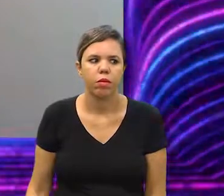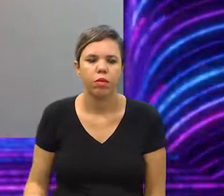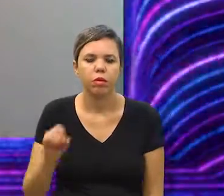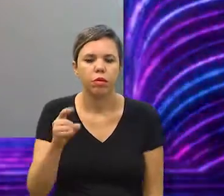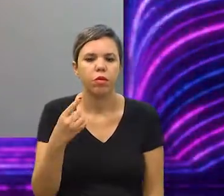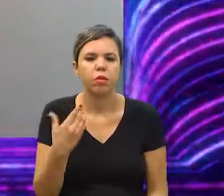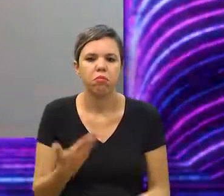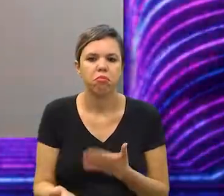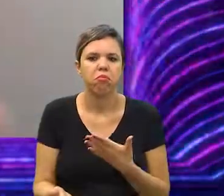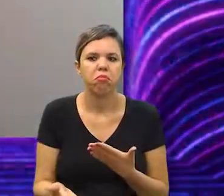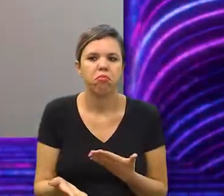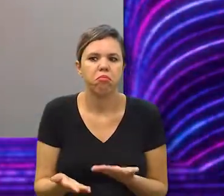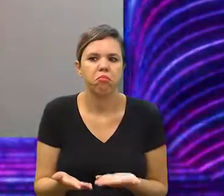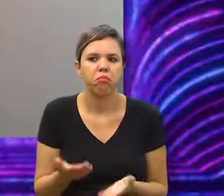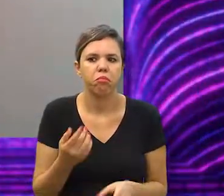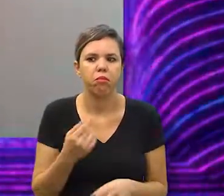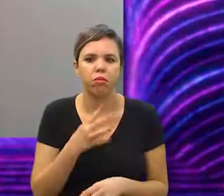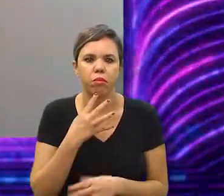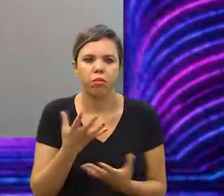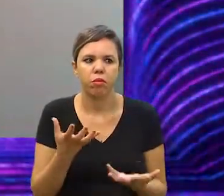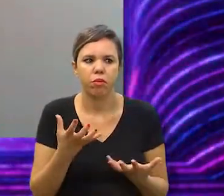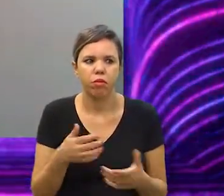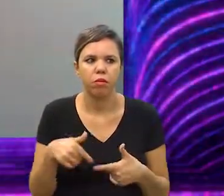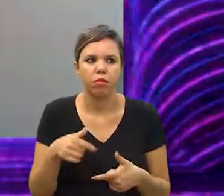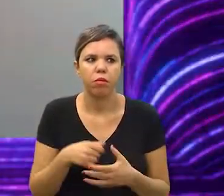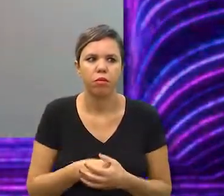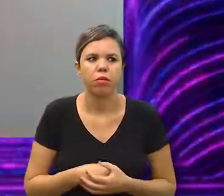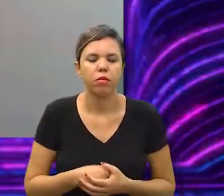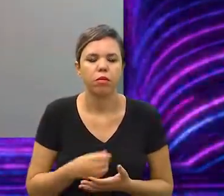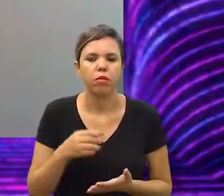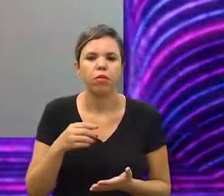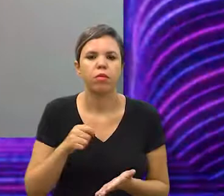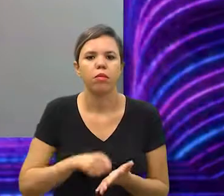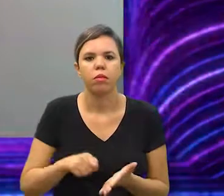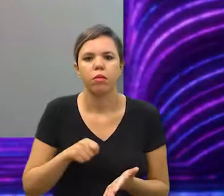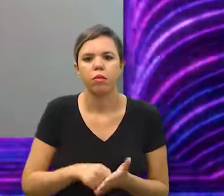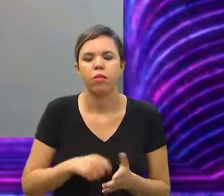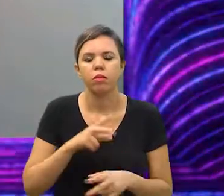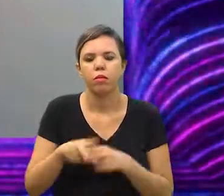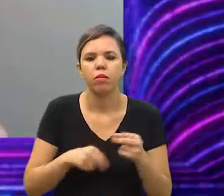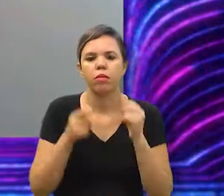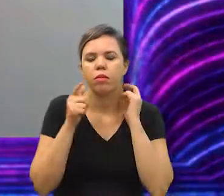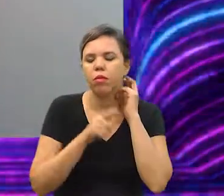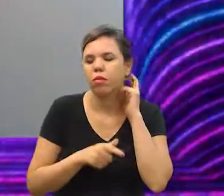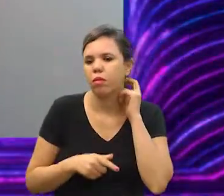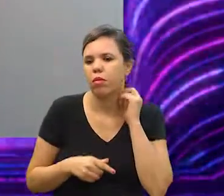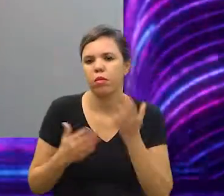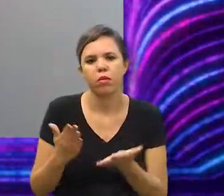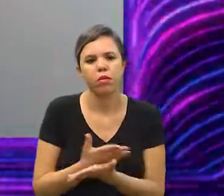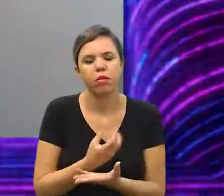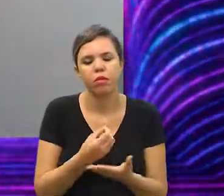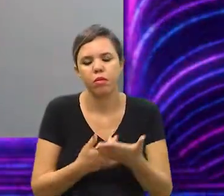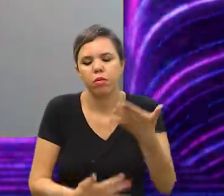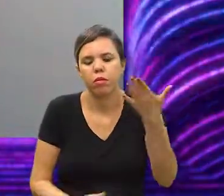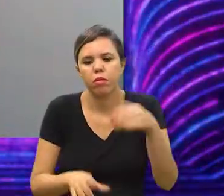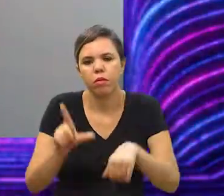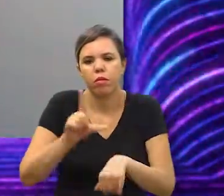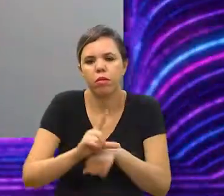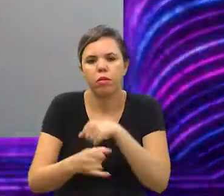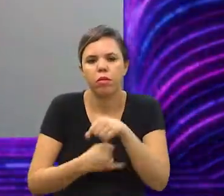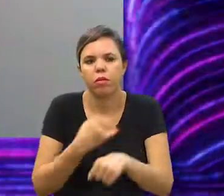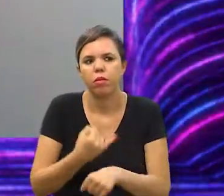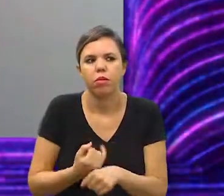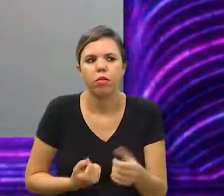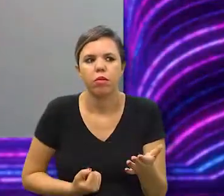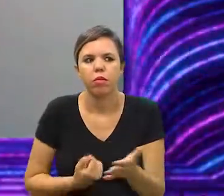você se perder ou quiser conhecer mais do meu trabalho, minha biografia, os prêmios que eu ganhei, meu catálogo de livros, a minha loja online, onde